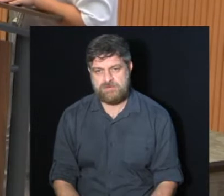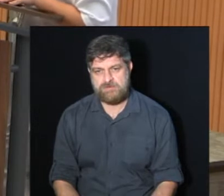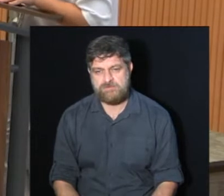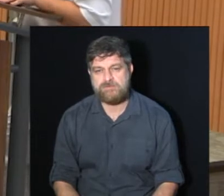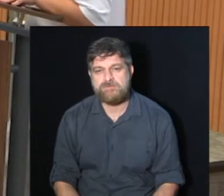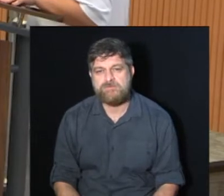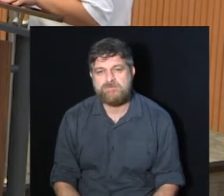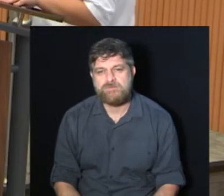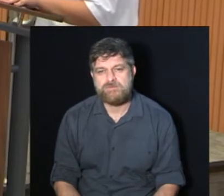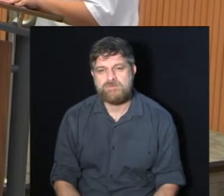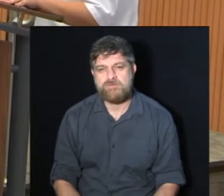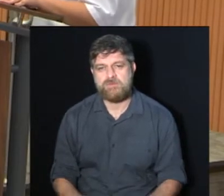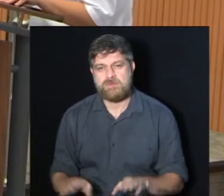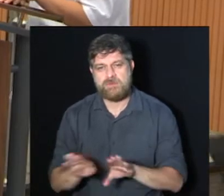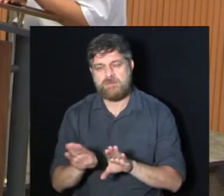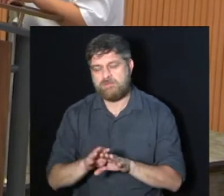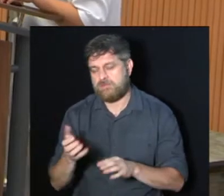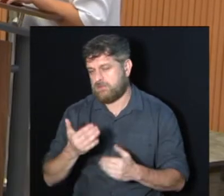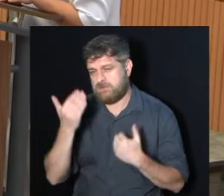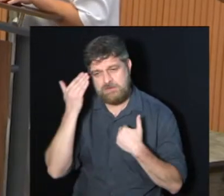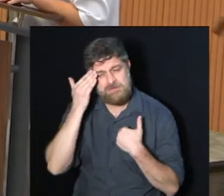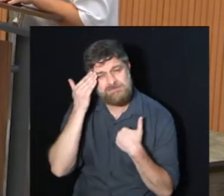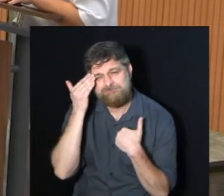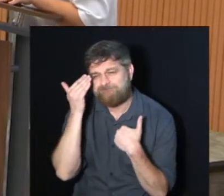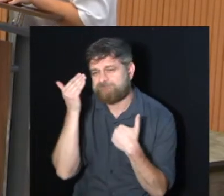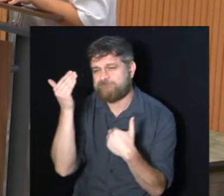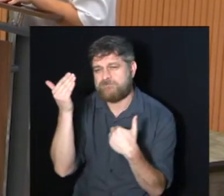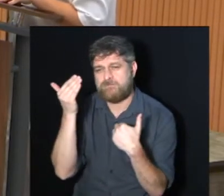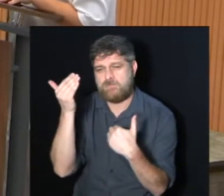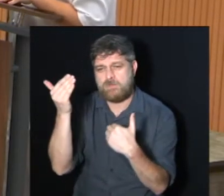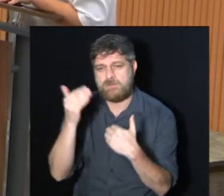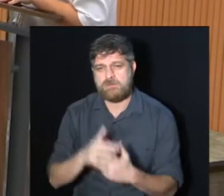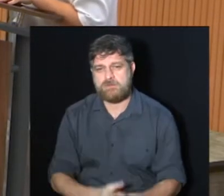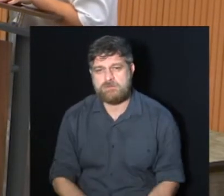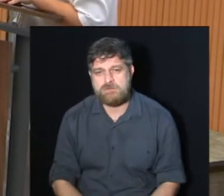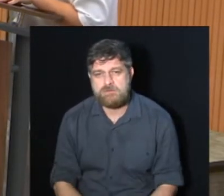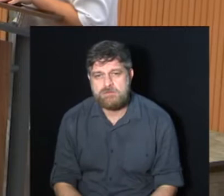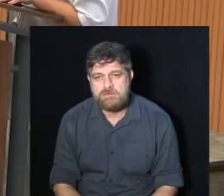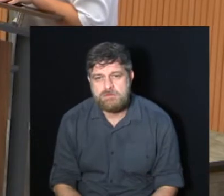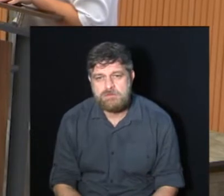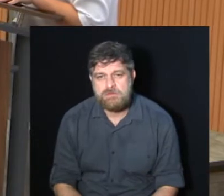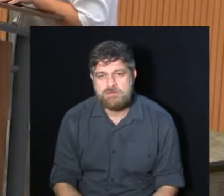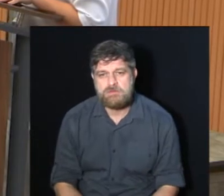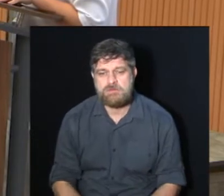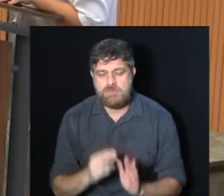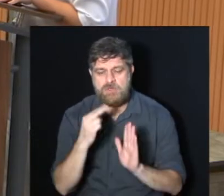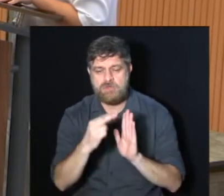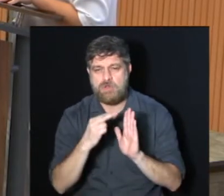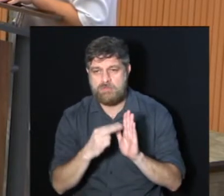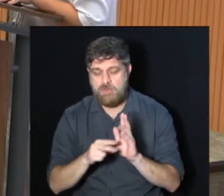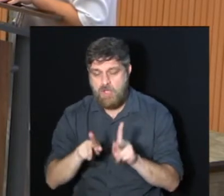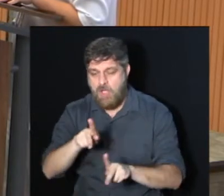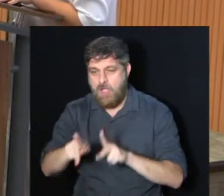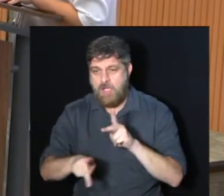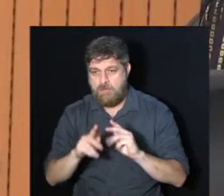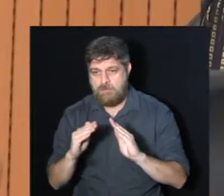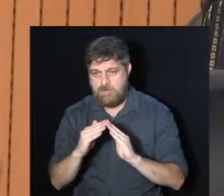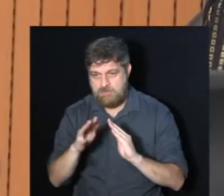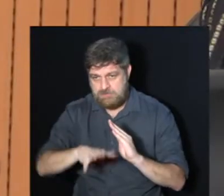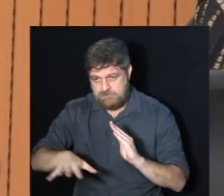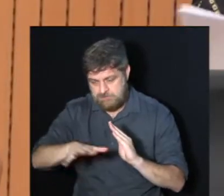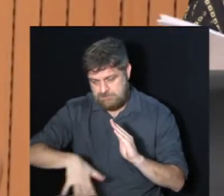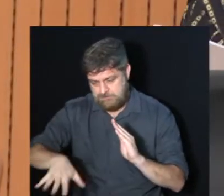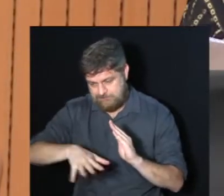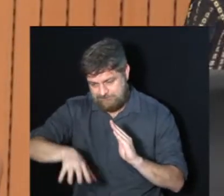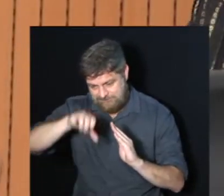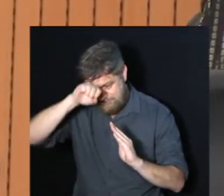Eu também queria agradecer imensamente a Camila, a Ana Clara, o povo do terreiro. Eu sou muito grata por